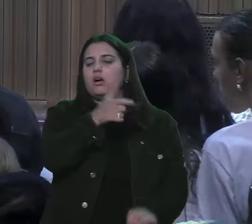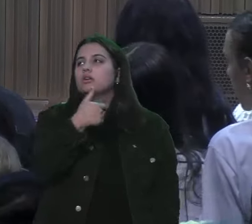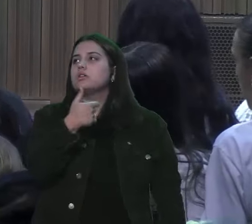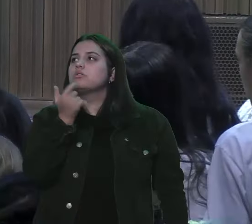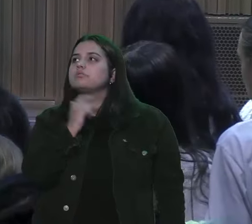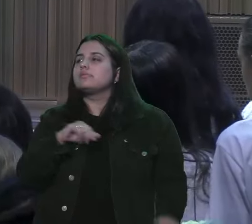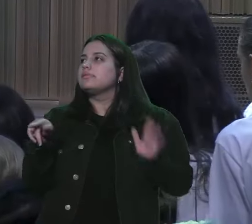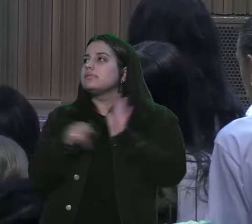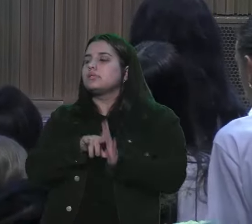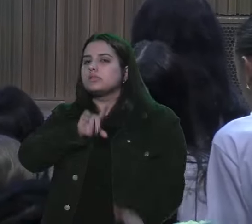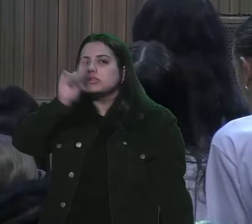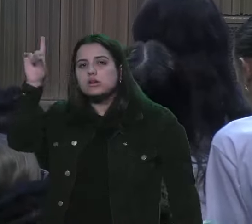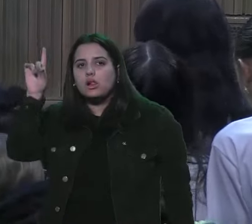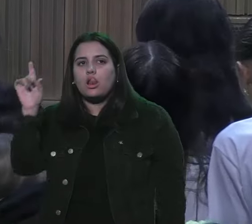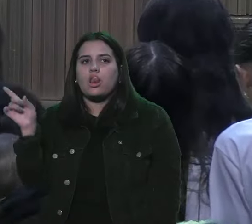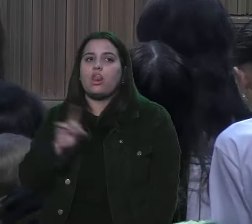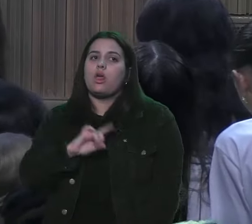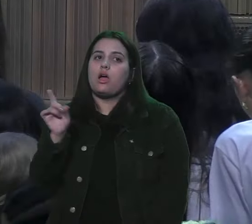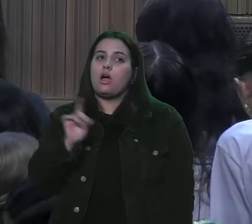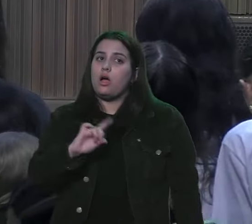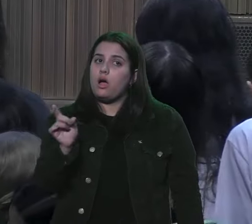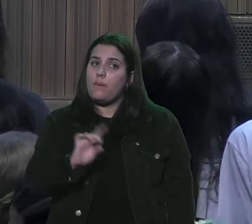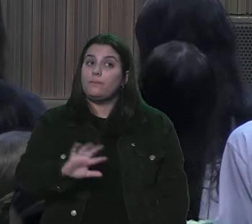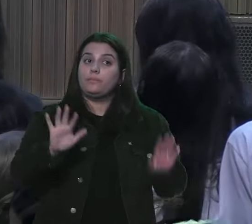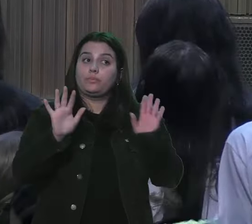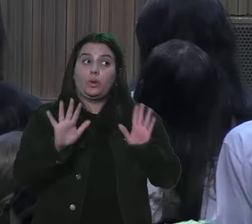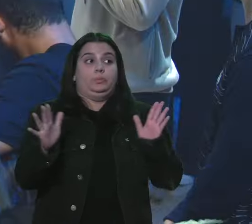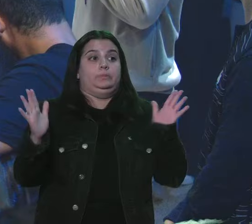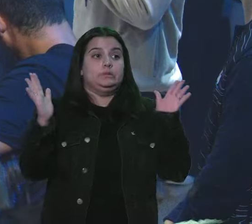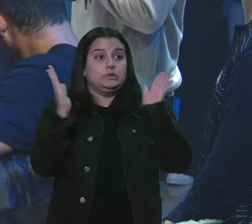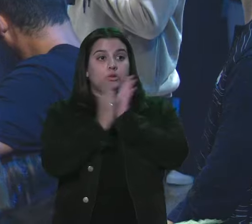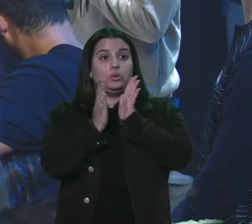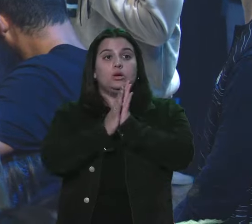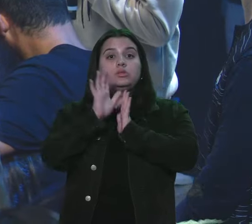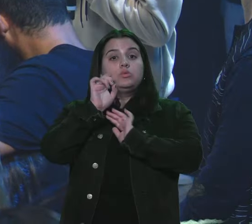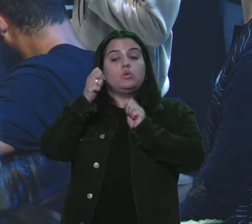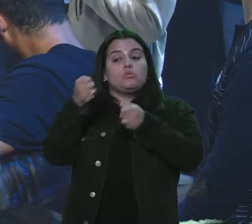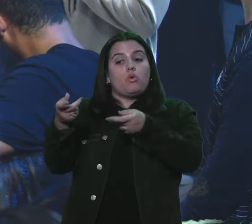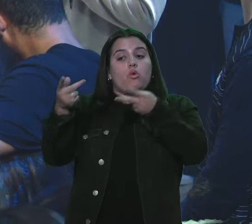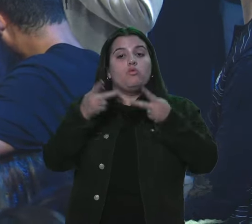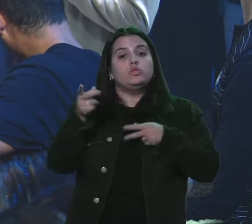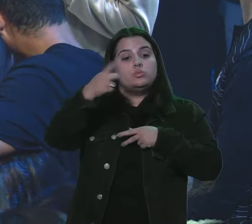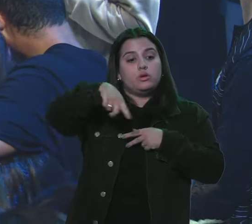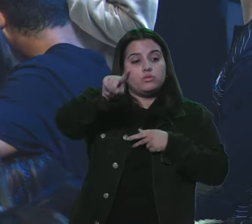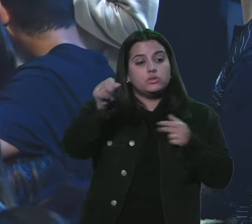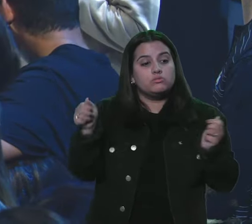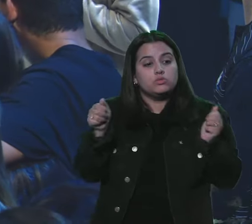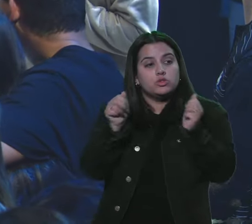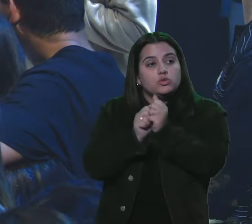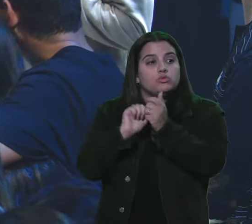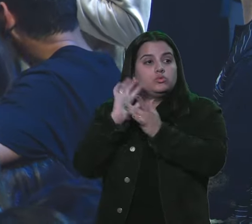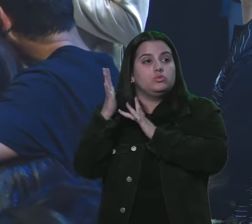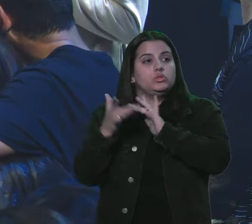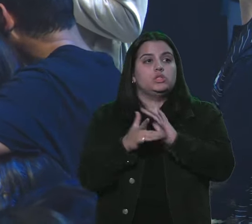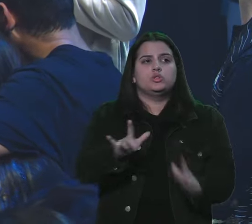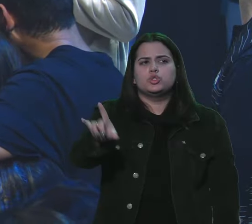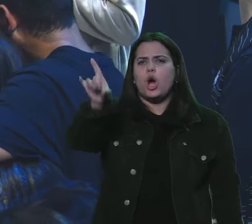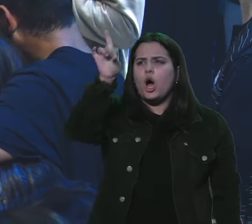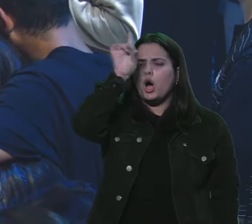sou de Jesus. Não. Essa oração é um convite para você caminhar com Jesus todos os